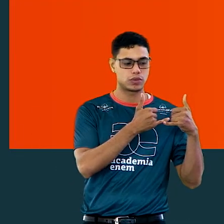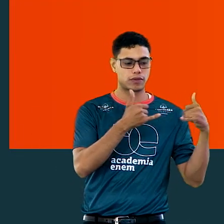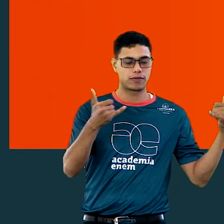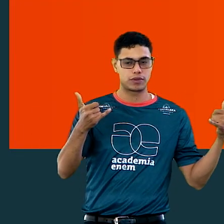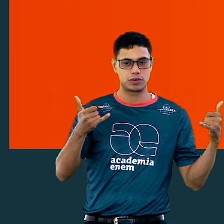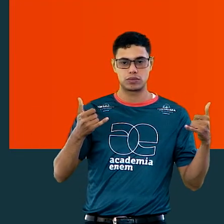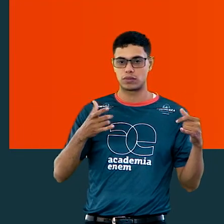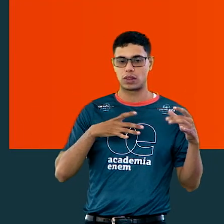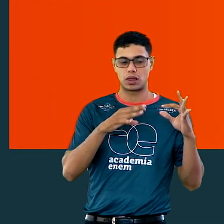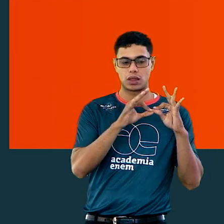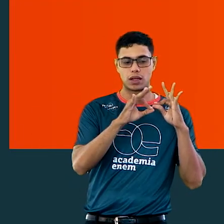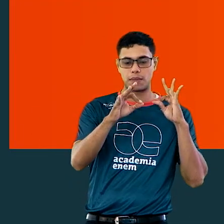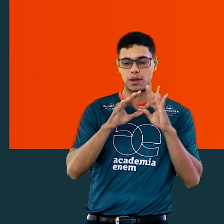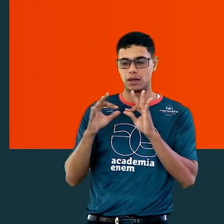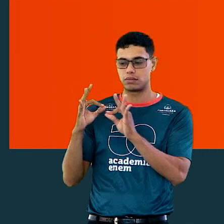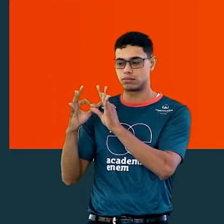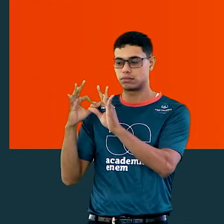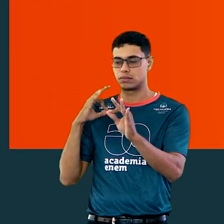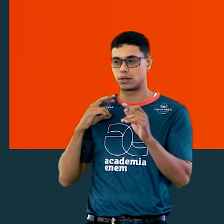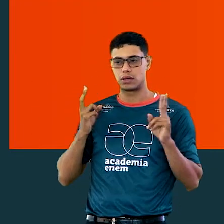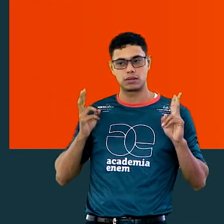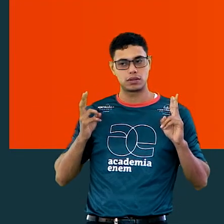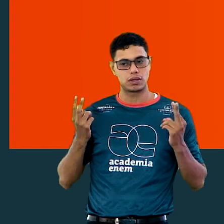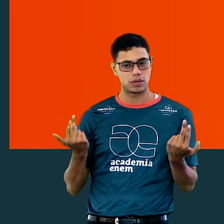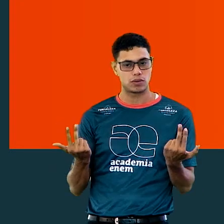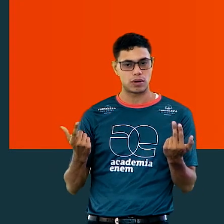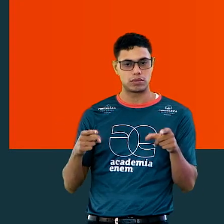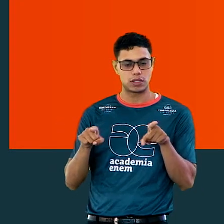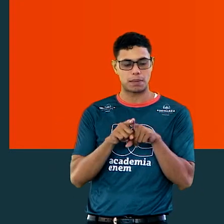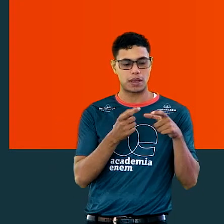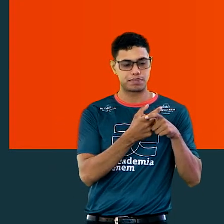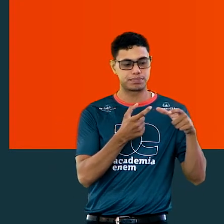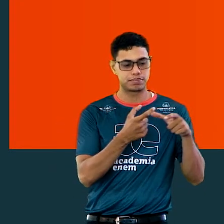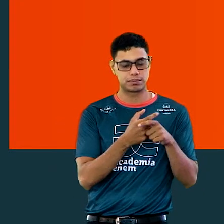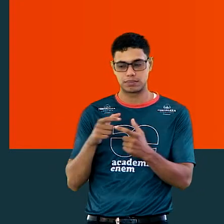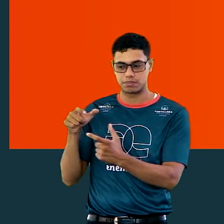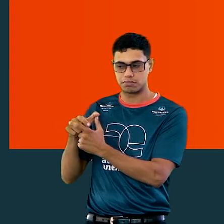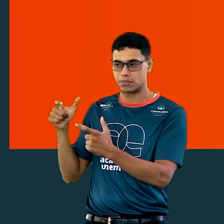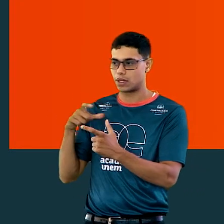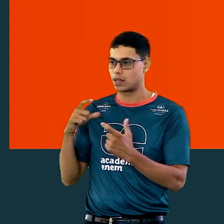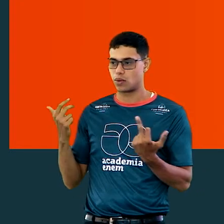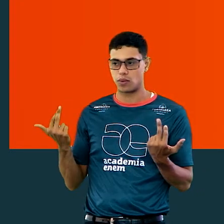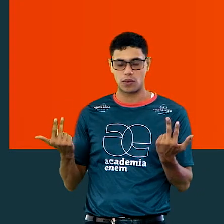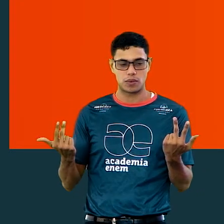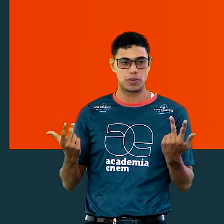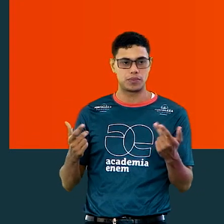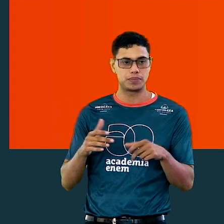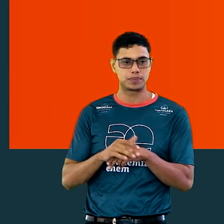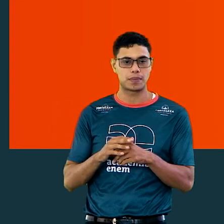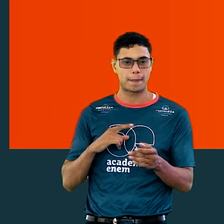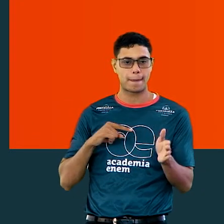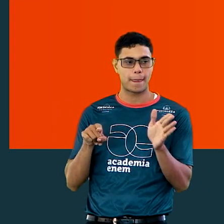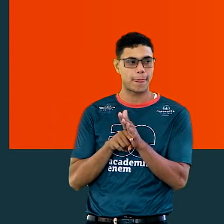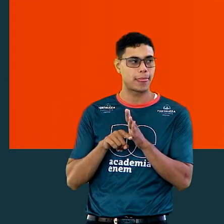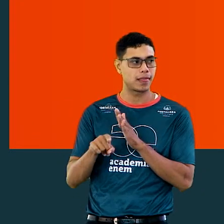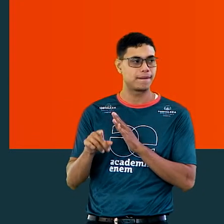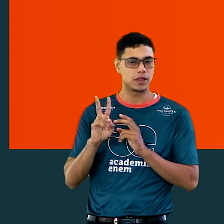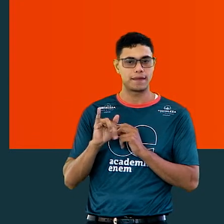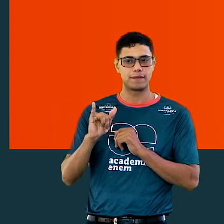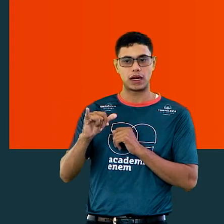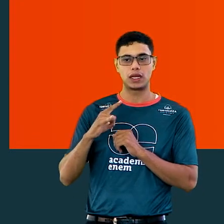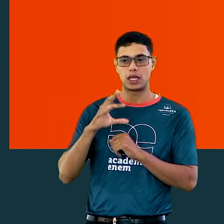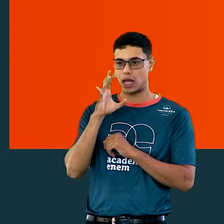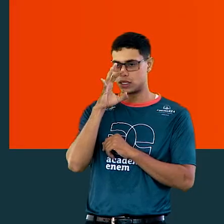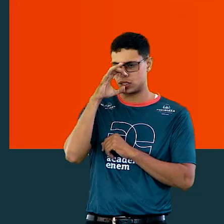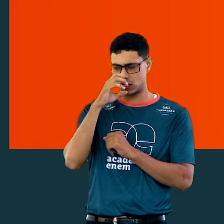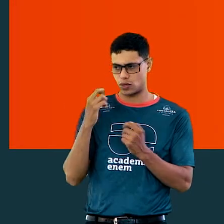mesmo comprimento, com a mesma espessura, a área da secção transversal, obrigatoriamente eles terão a mesma